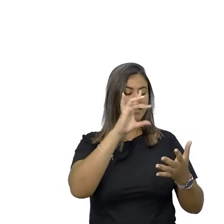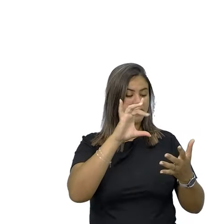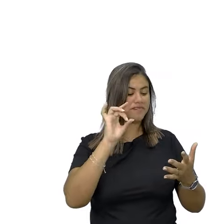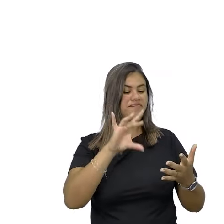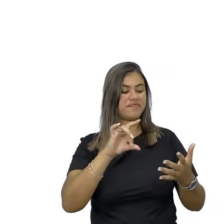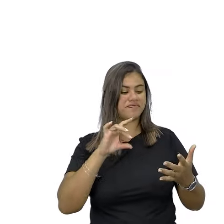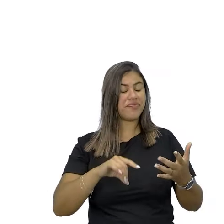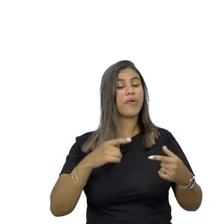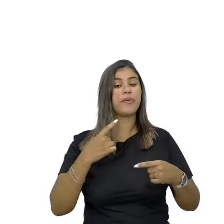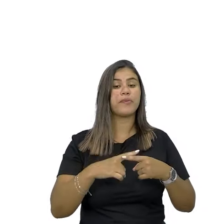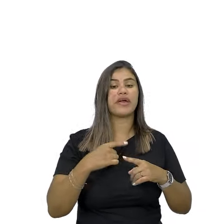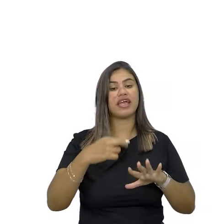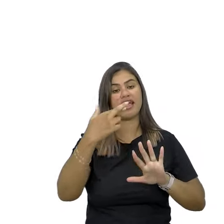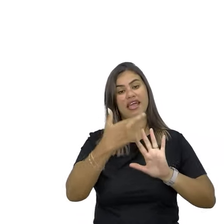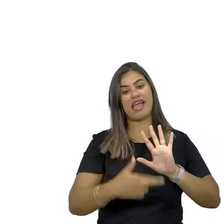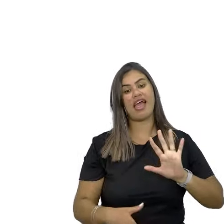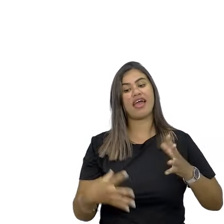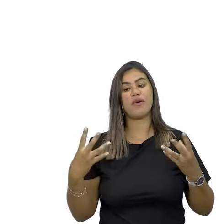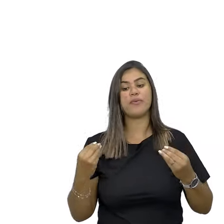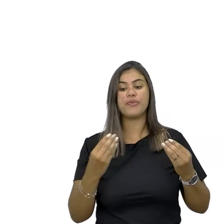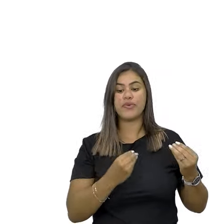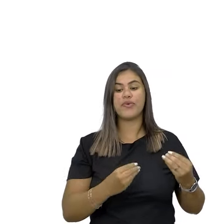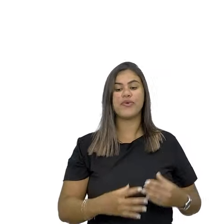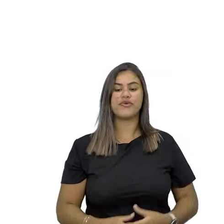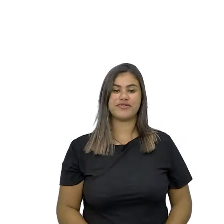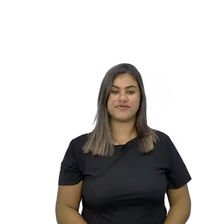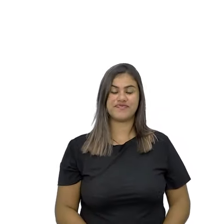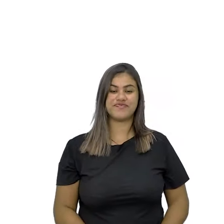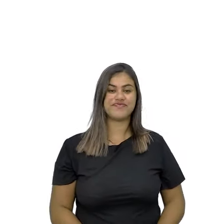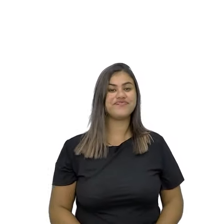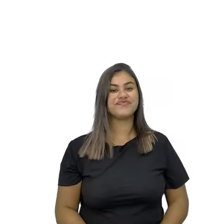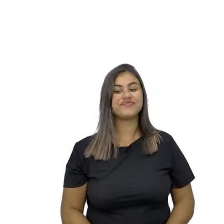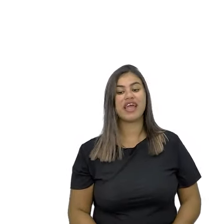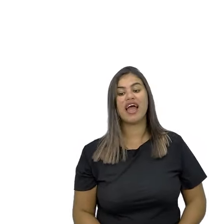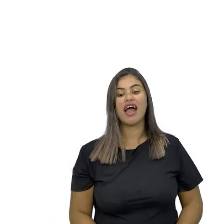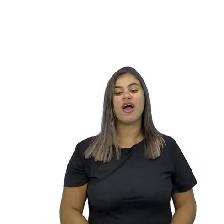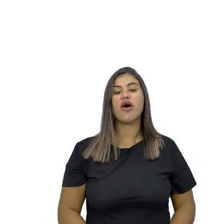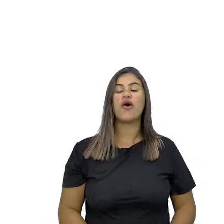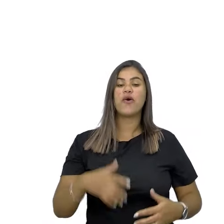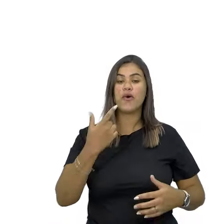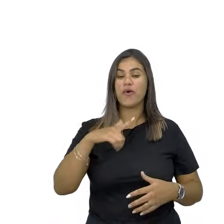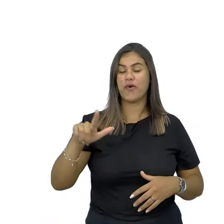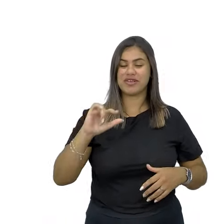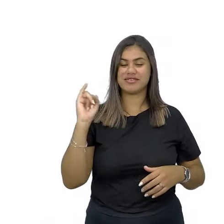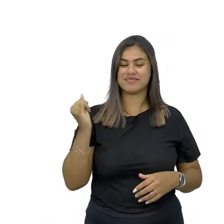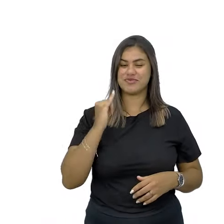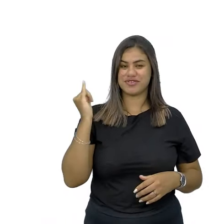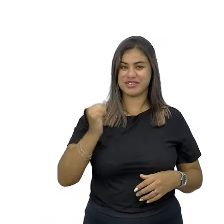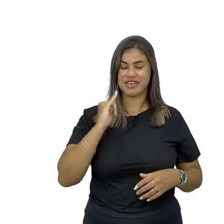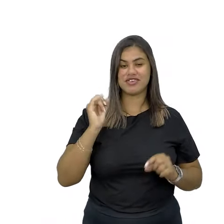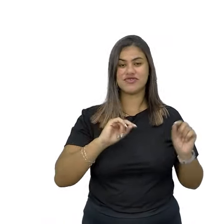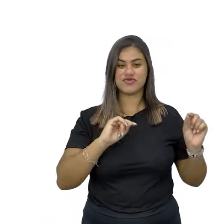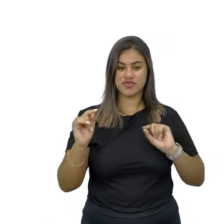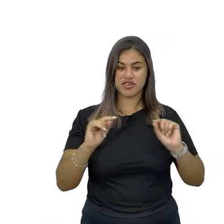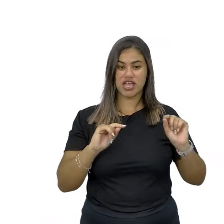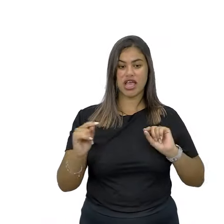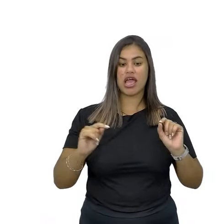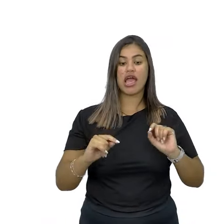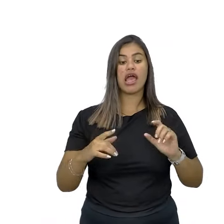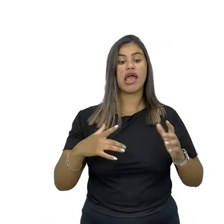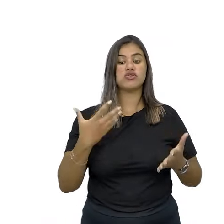muita regra. Outra coisa importante, a discussão dos resultados. Se é uma aula de resolução